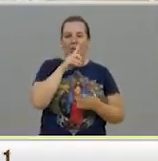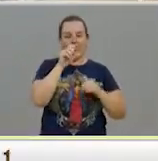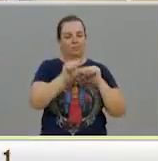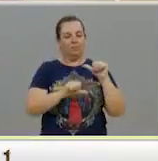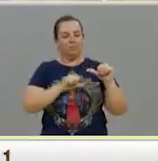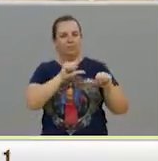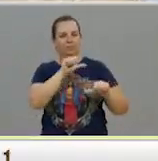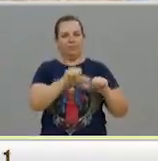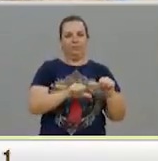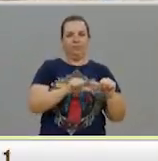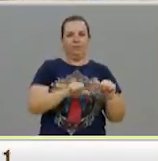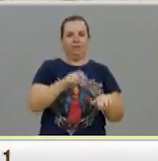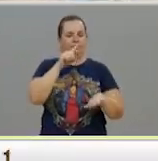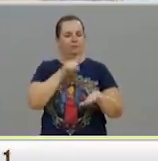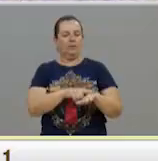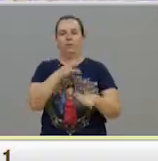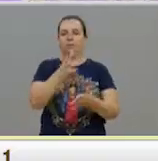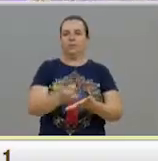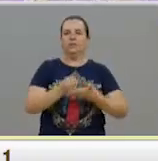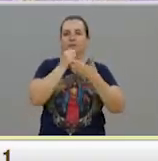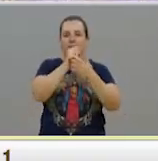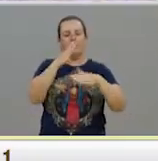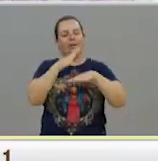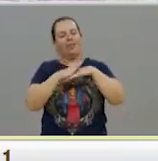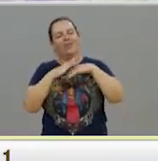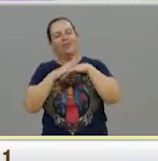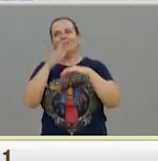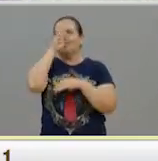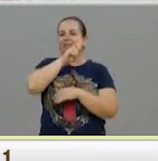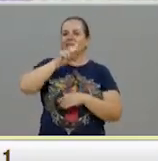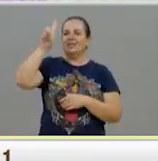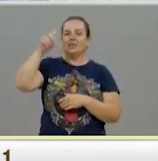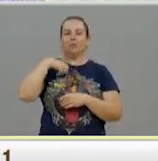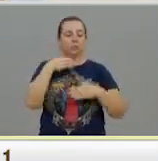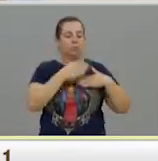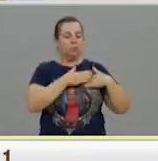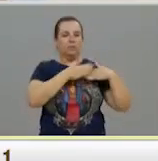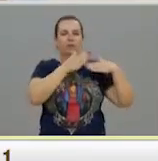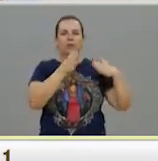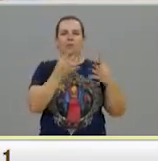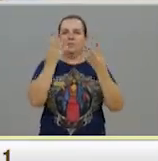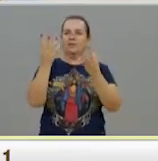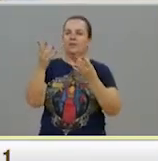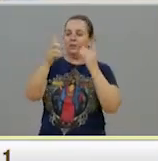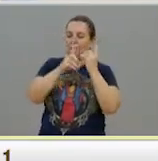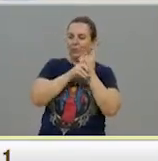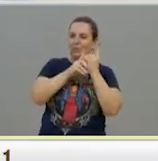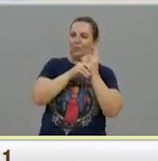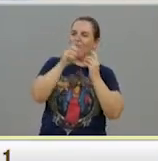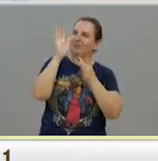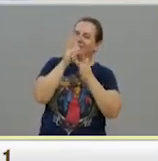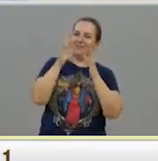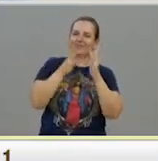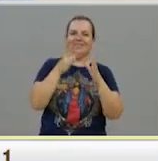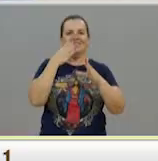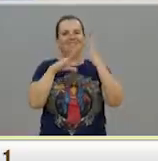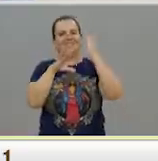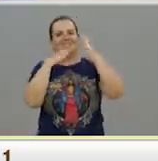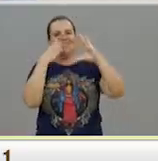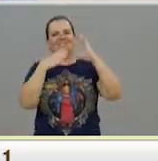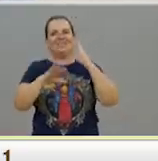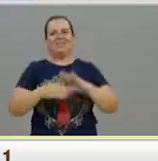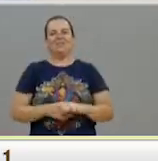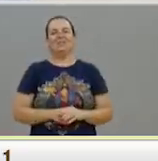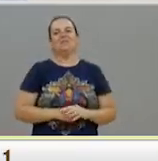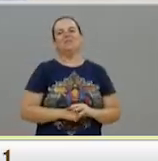tempo de salvação. E que a ternura de Deus nos abra para esse encontro com o Senhor. Então cantemos para